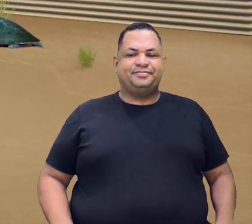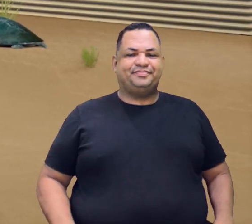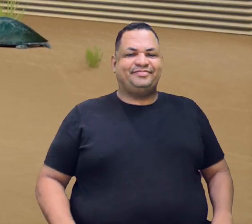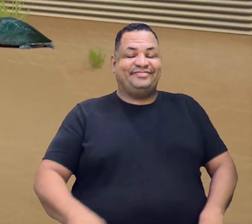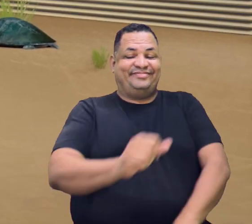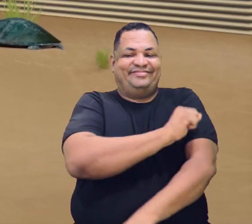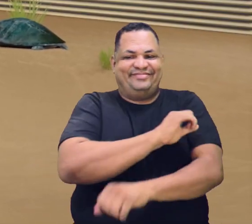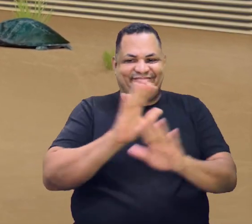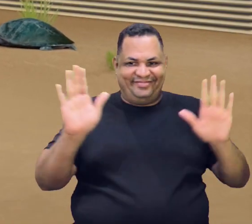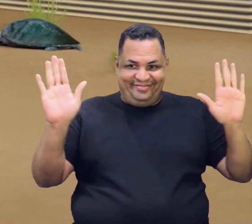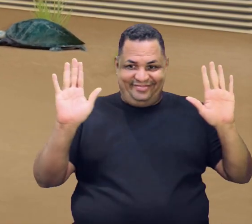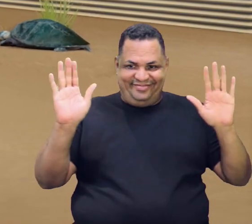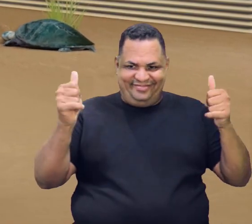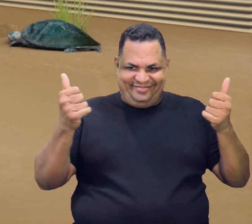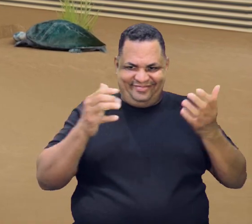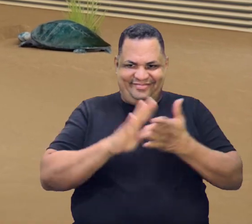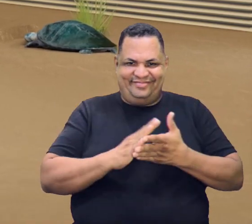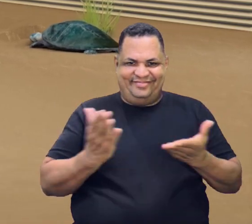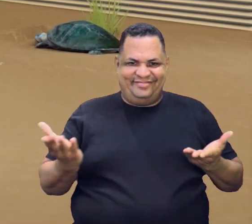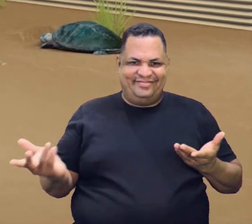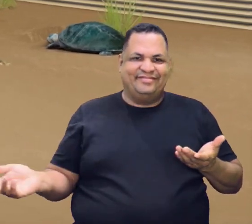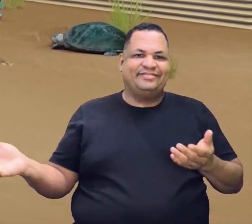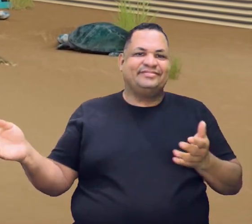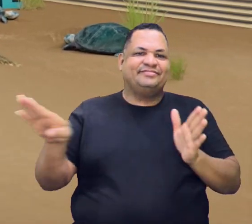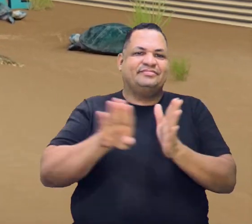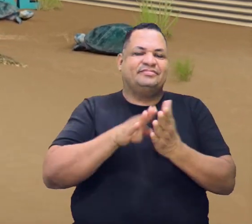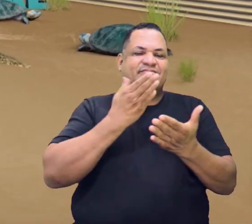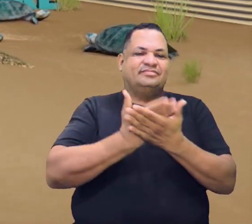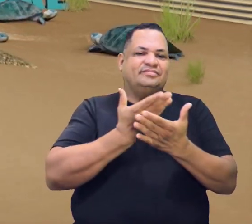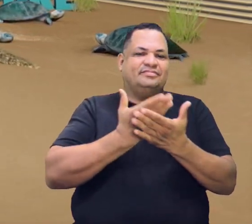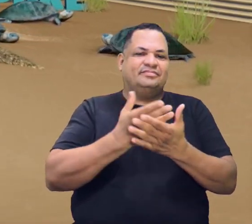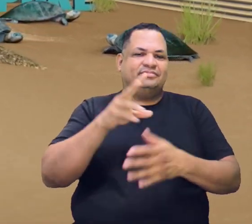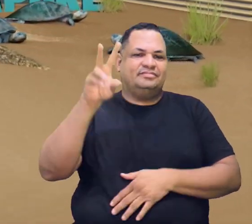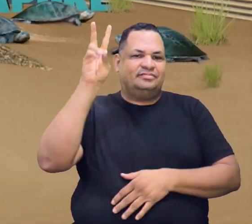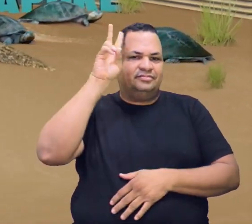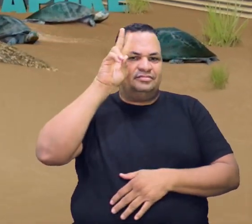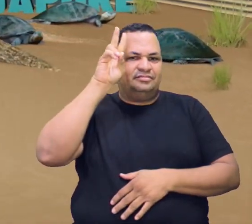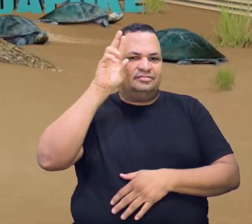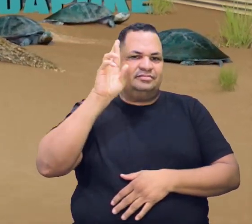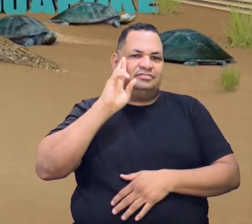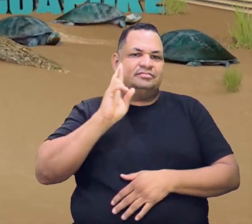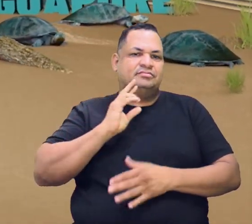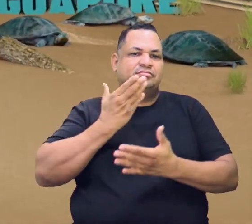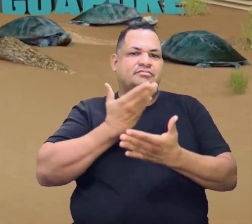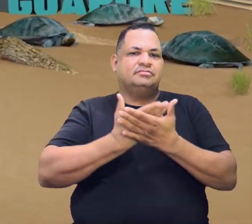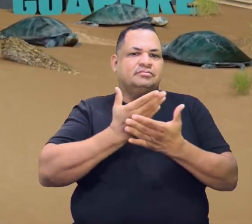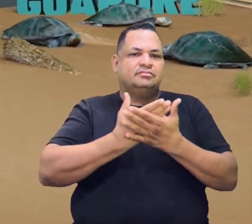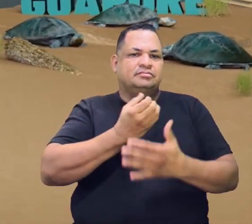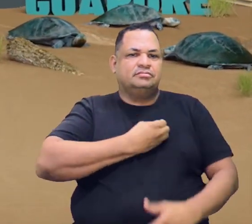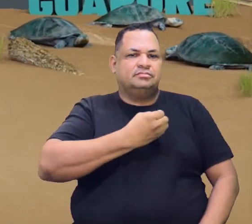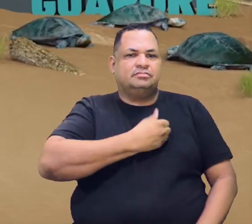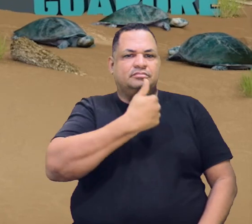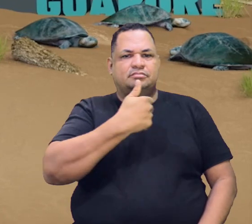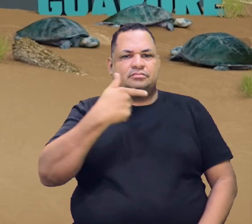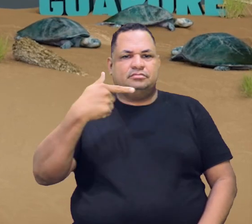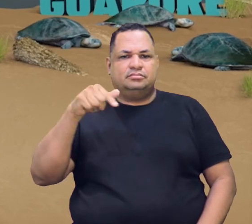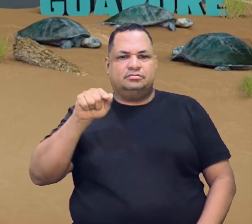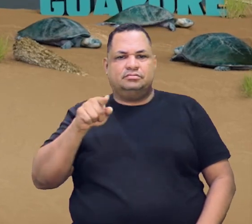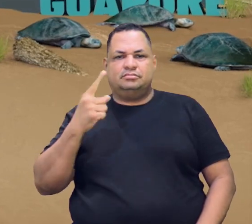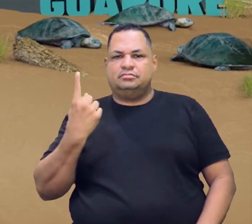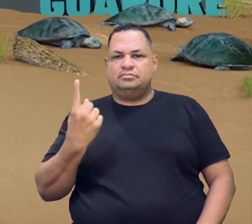Salve, salve, alunos! Chegamos aí para mais uma aula de História de Rondônia, aula 17.1,